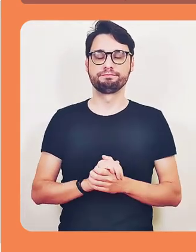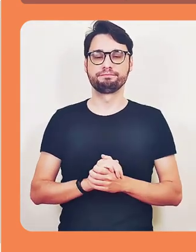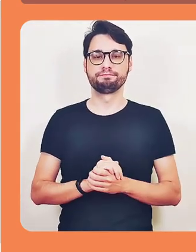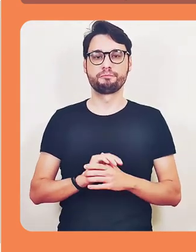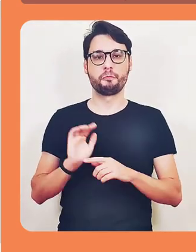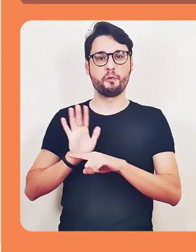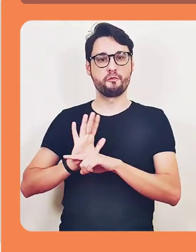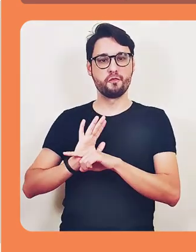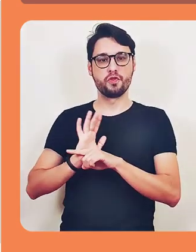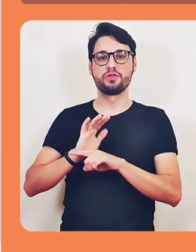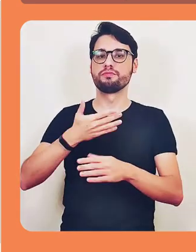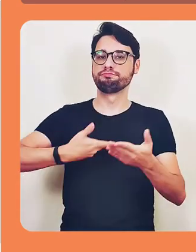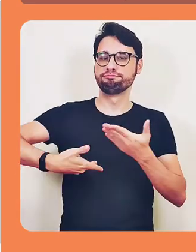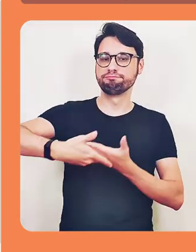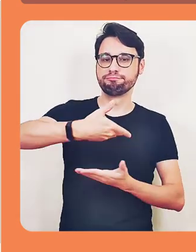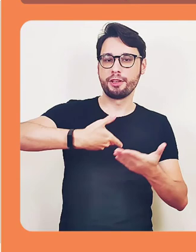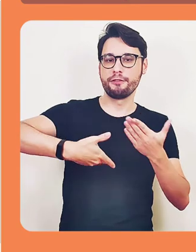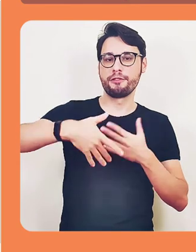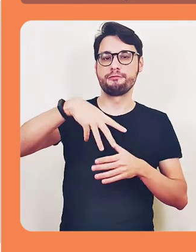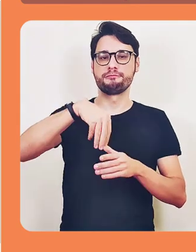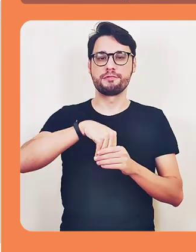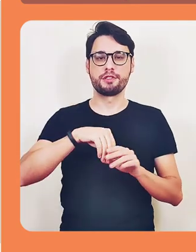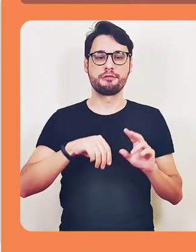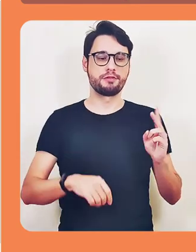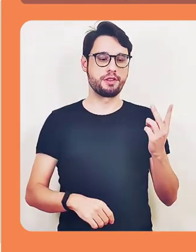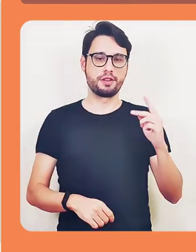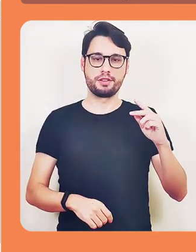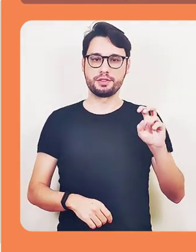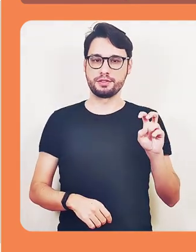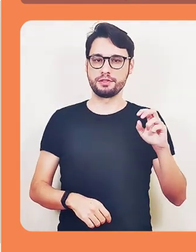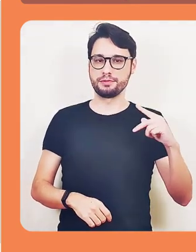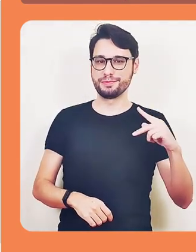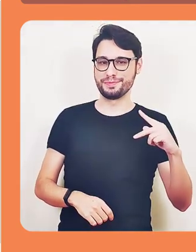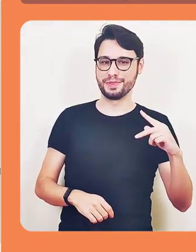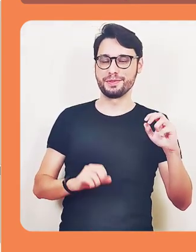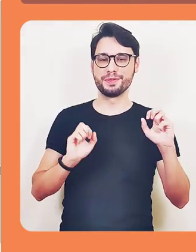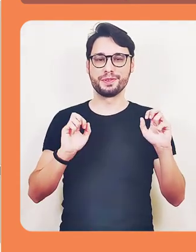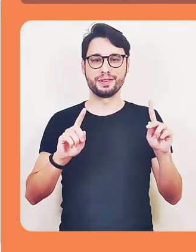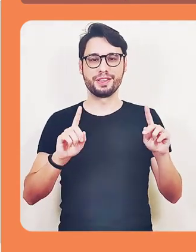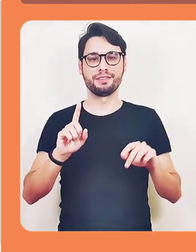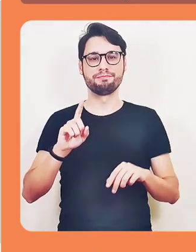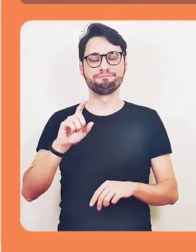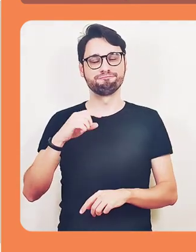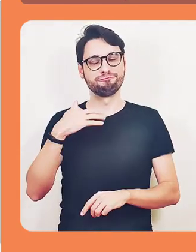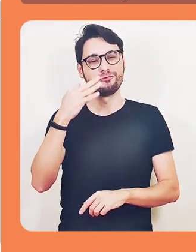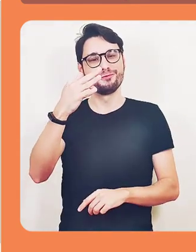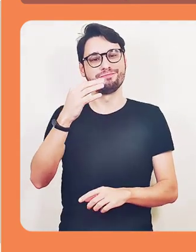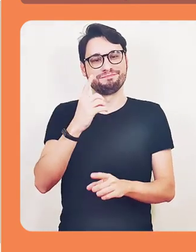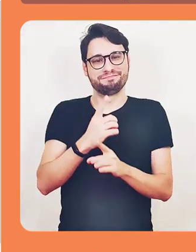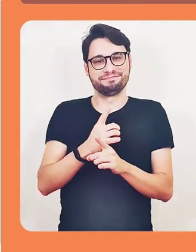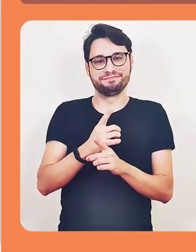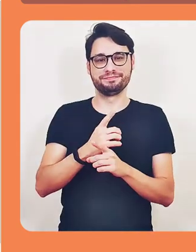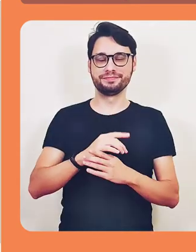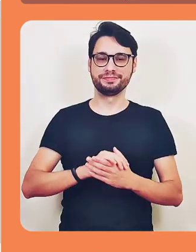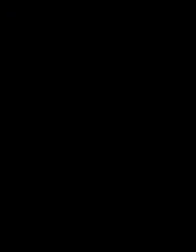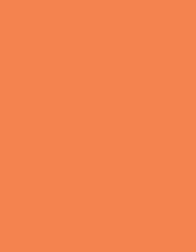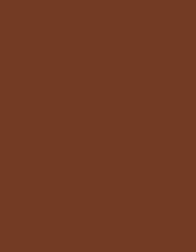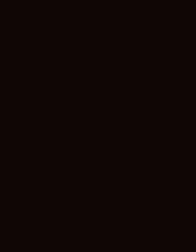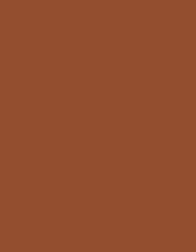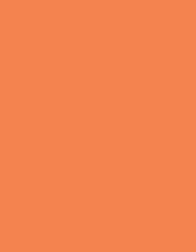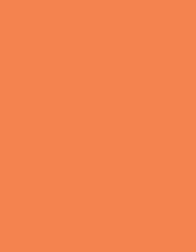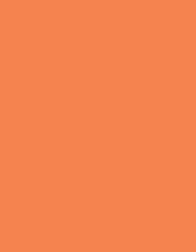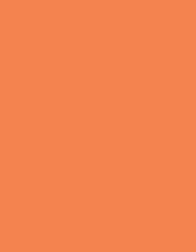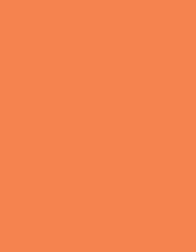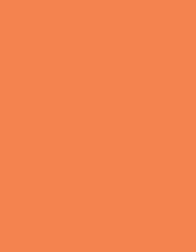Essa foi mais uma opção do vídeo interativo do H5P. Nos vemos em próximo vídeo.